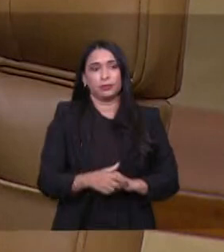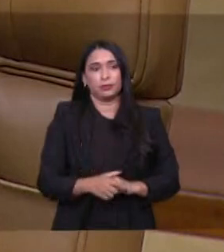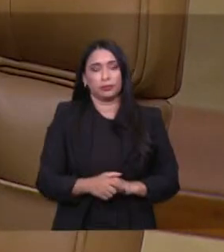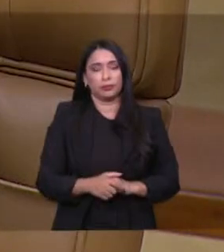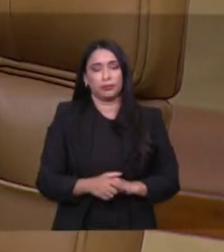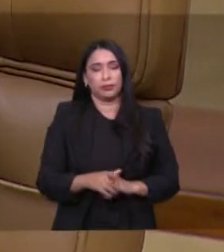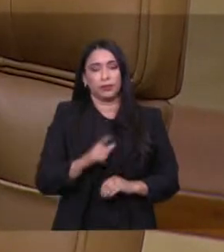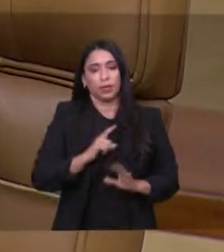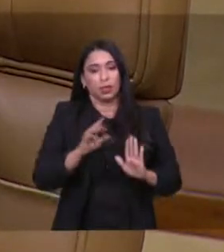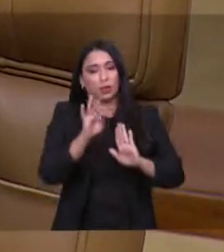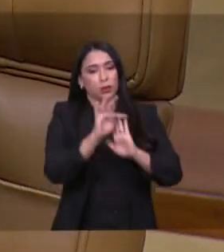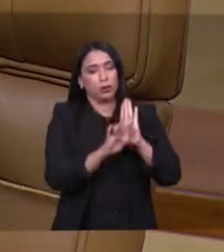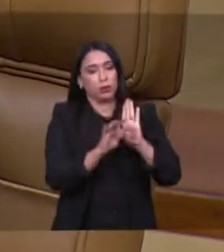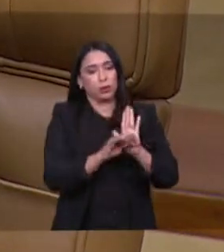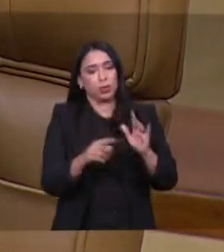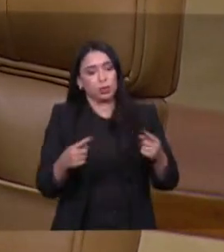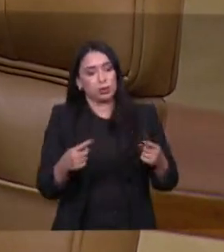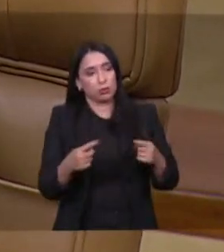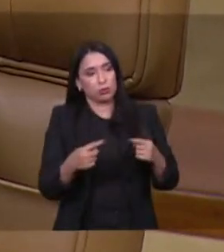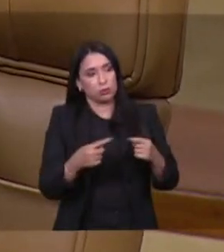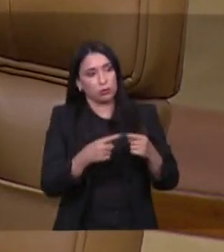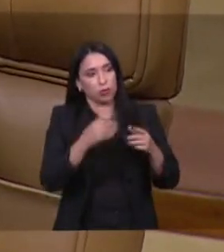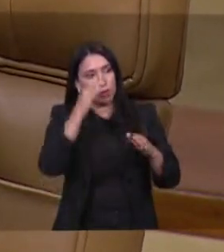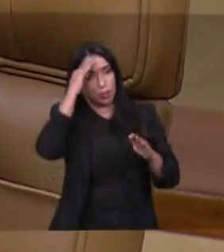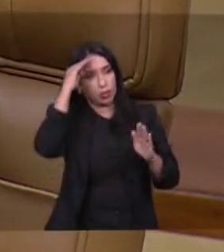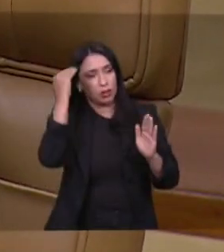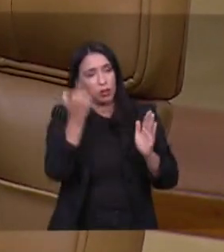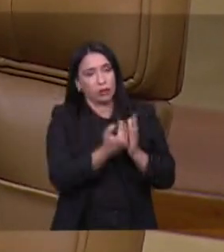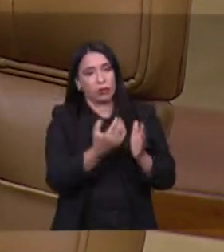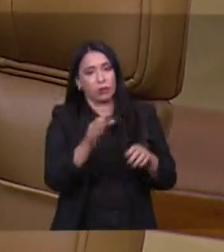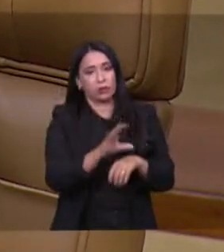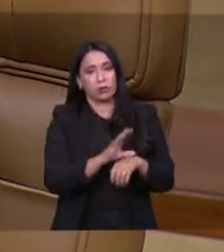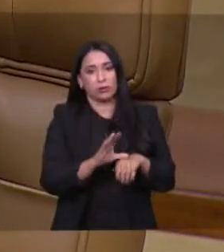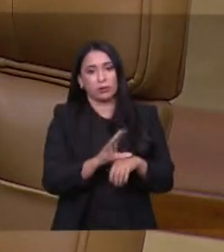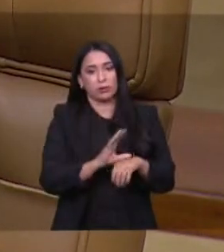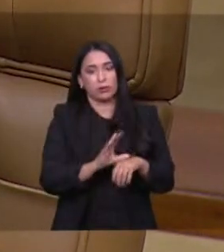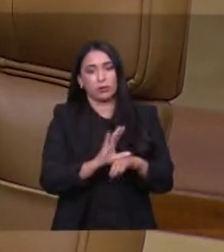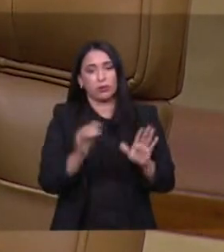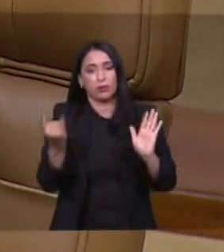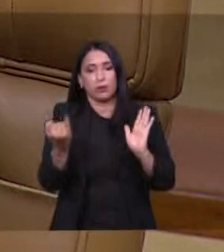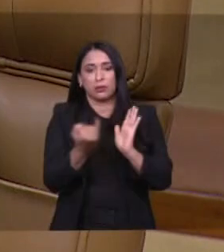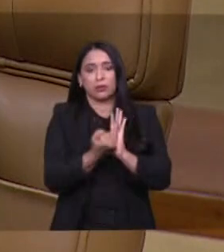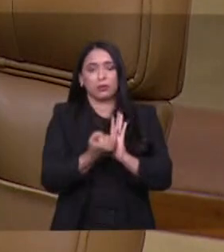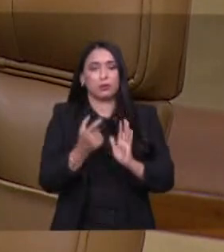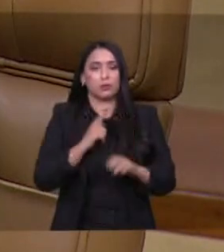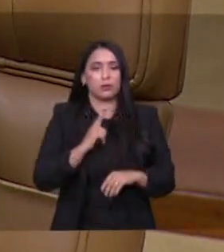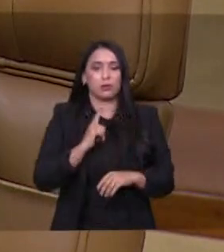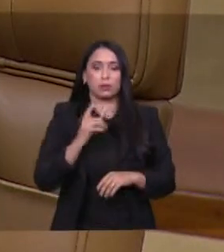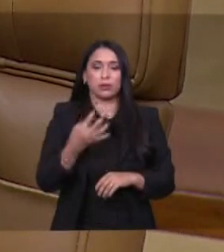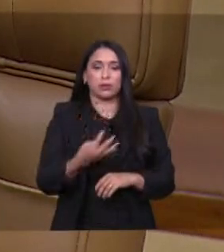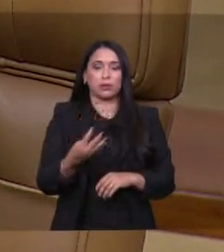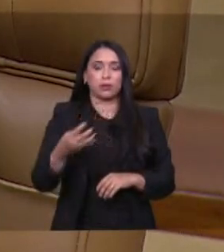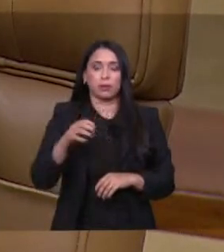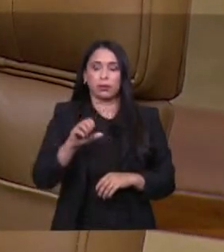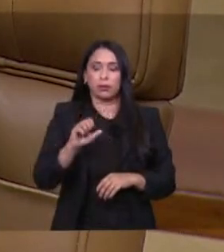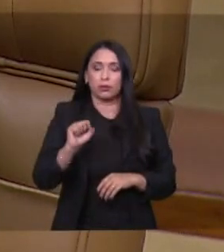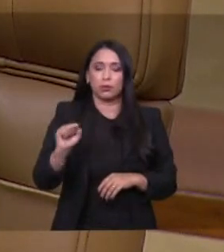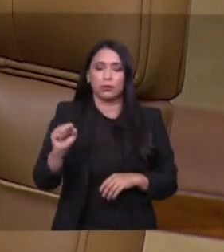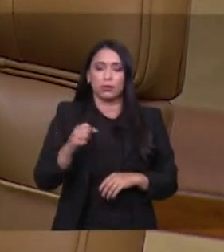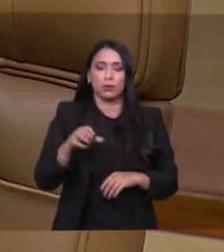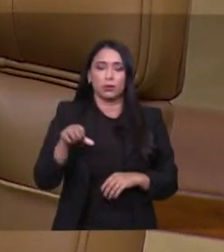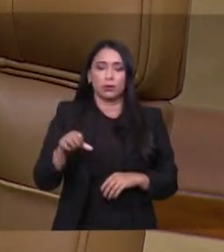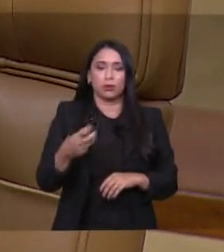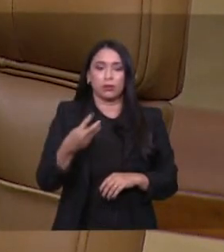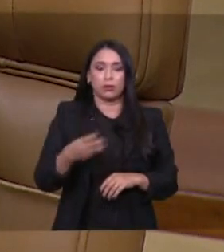faço interpretação conforme a Constituição, que seriam o 3B, inciso 4, inciso 8 e 9,